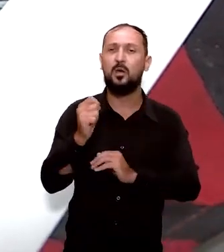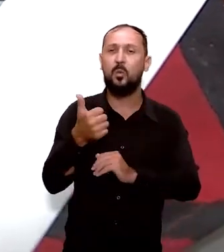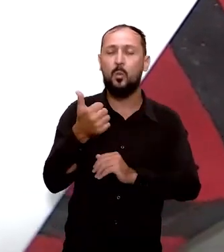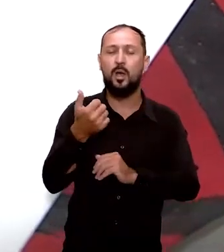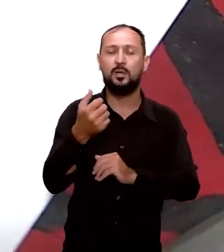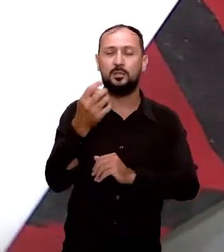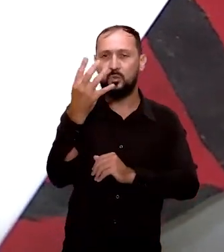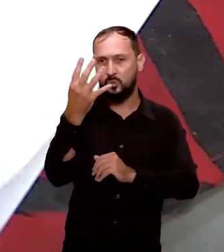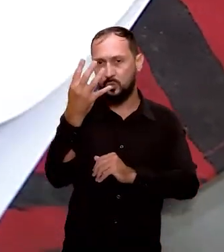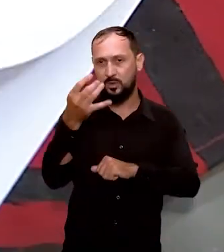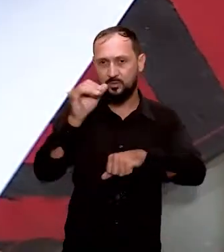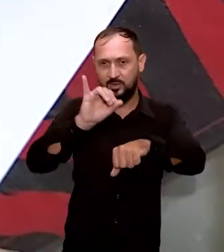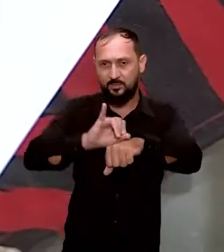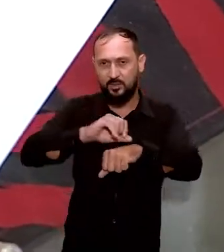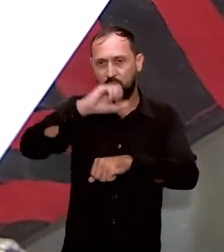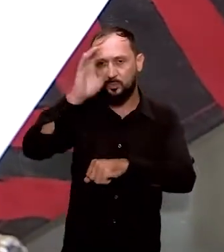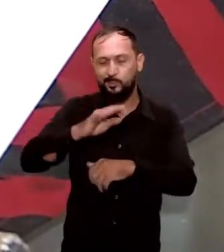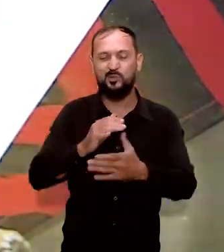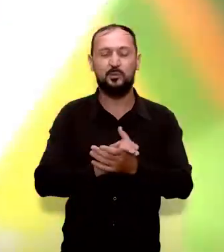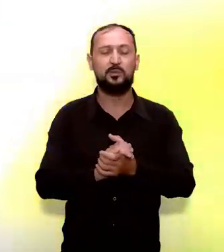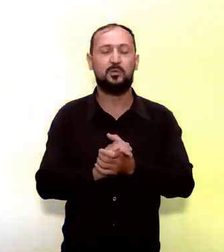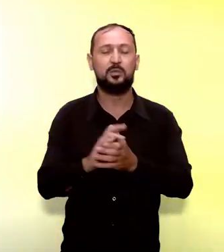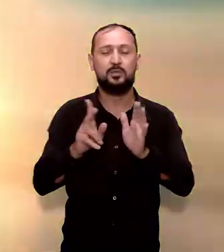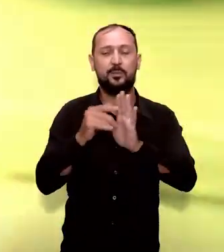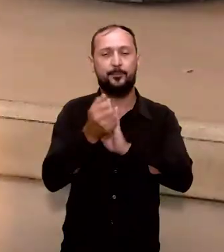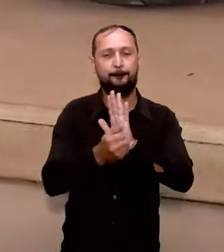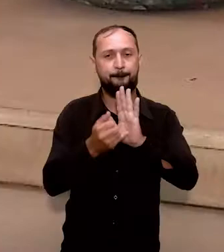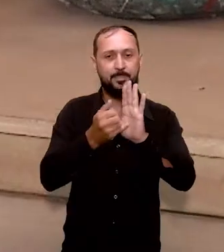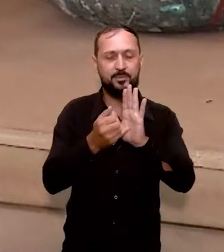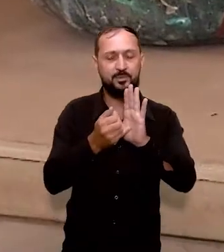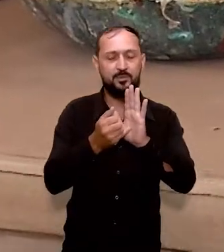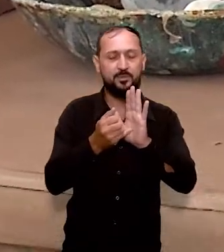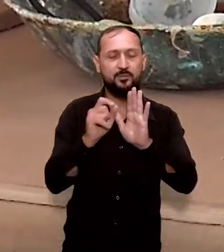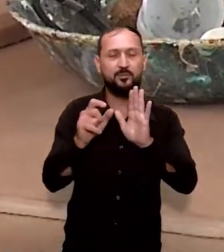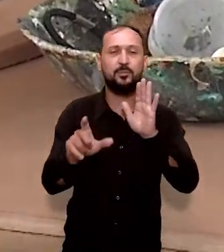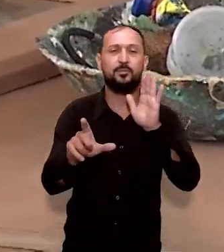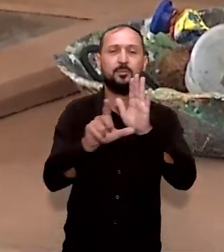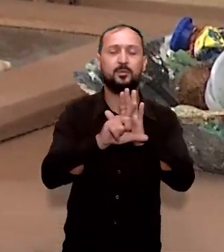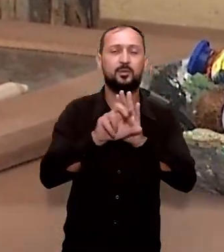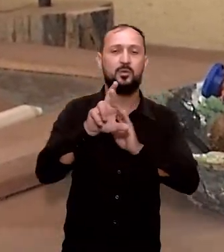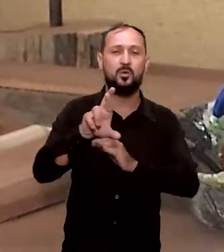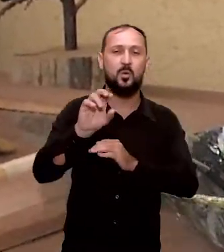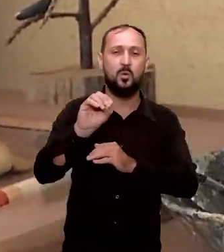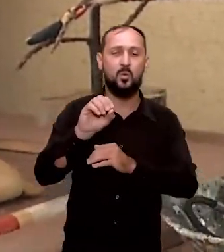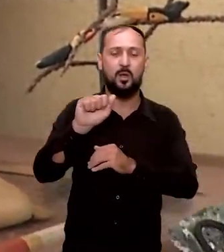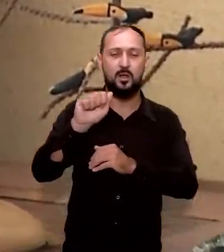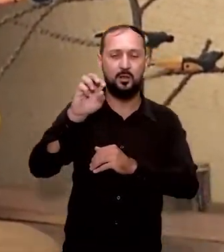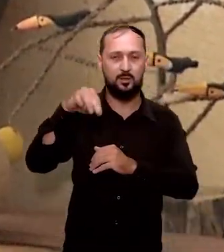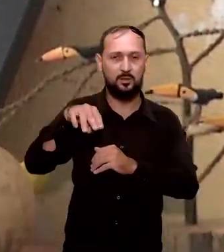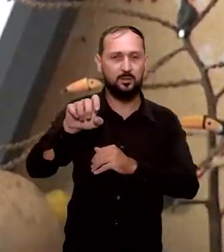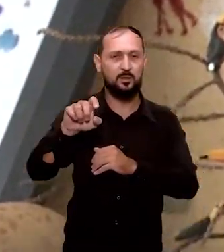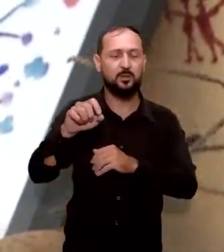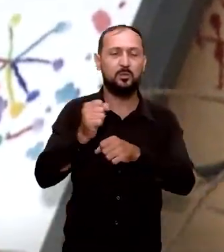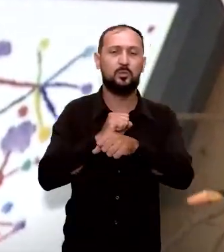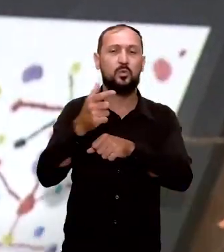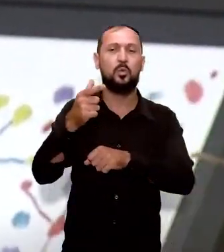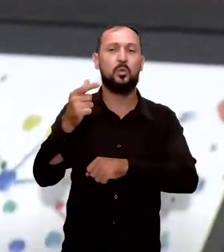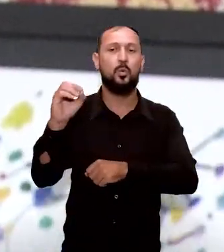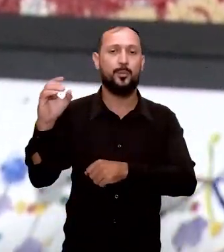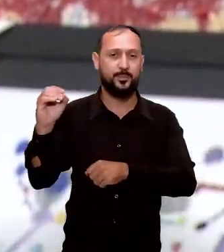percorreu 4 capitais brasileiras. O projeto Peretá foi feito pela Lei Rouanet no ano